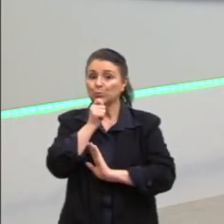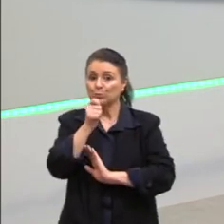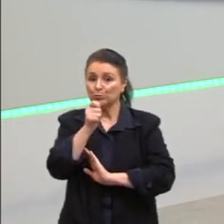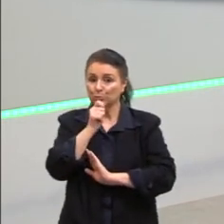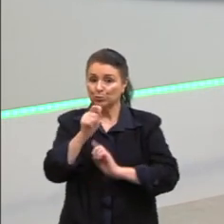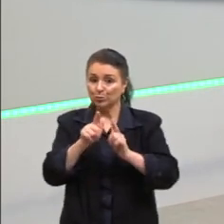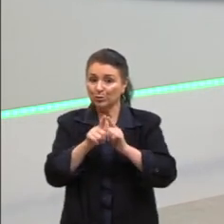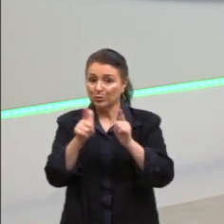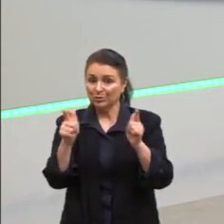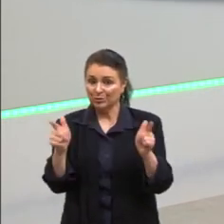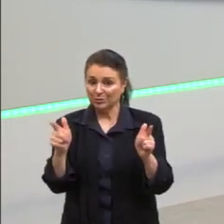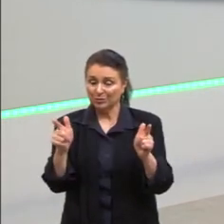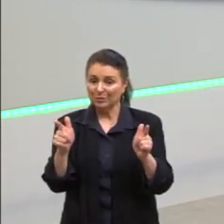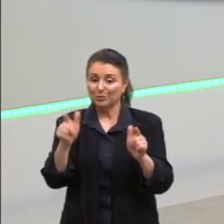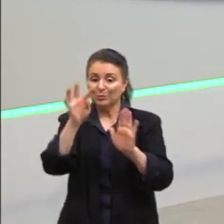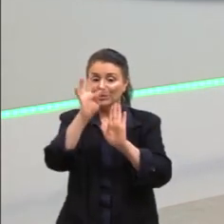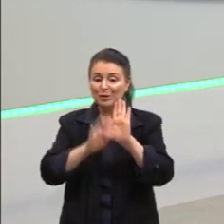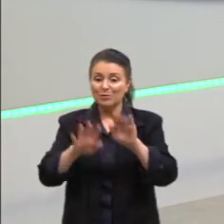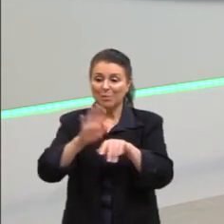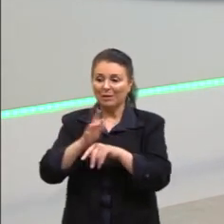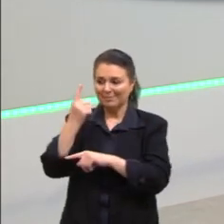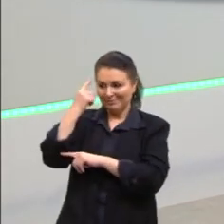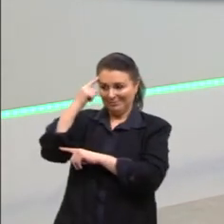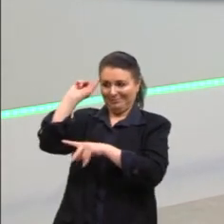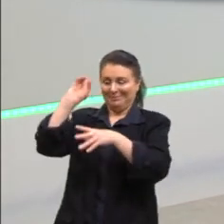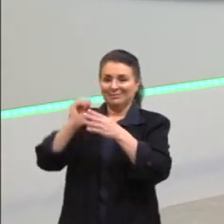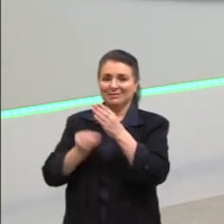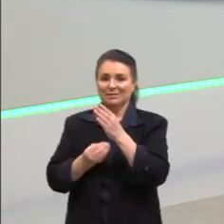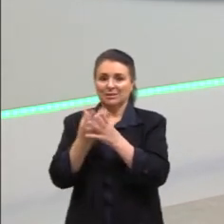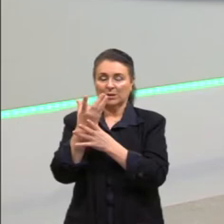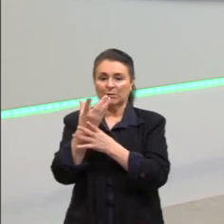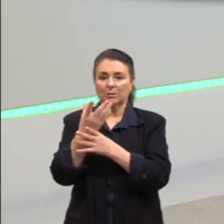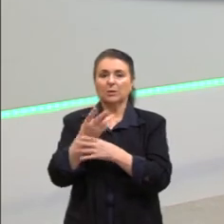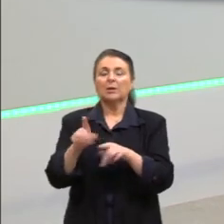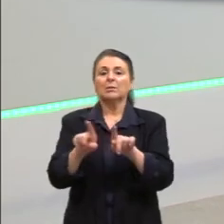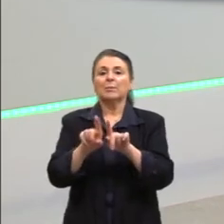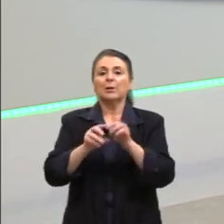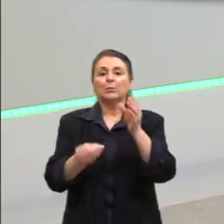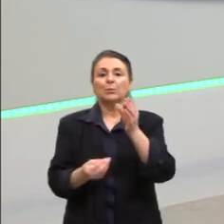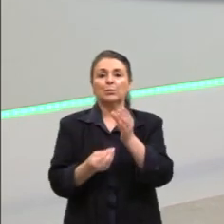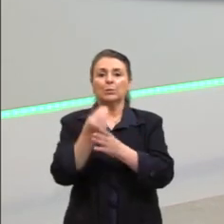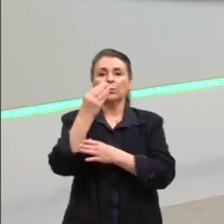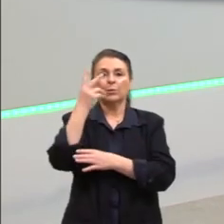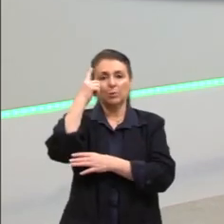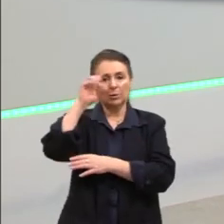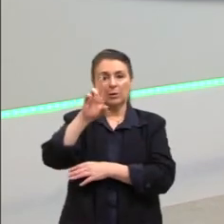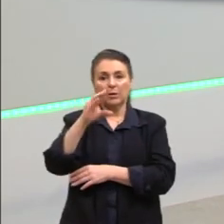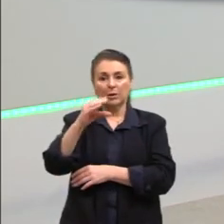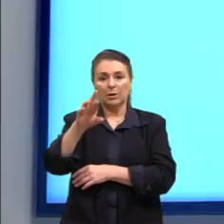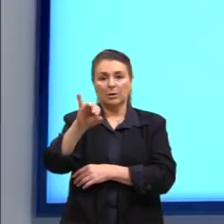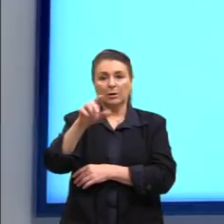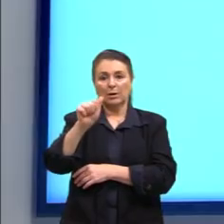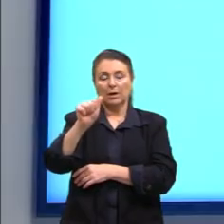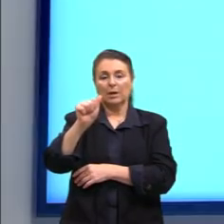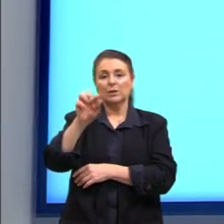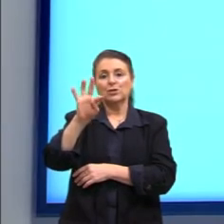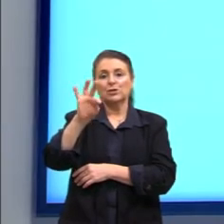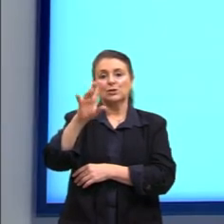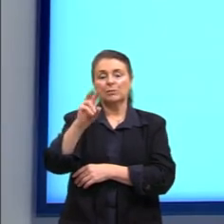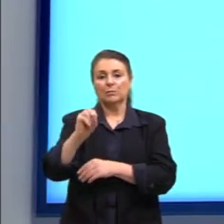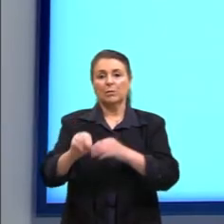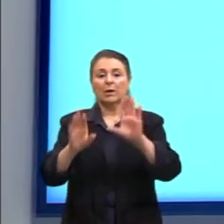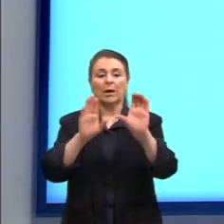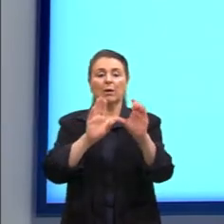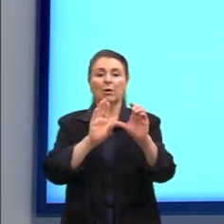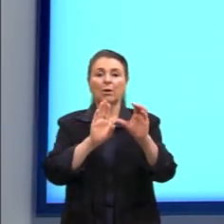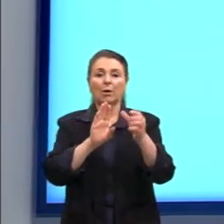fazem usos mais criativos. Também pensando aí em usos criativos, a questão de entender a denotação e a conotação,